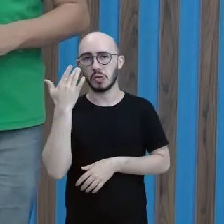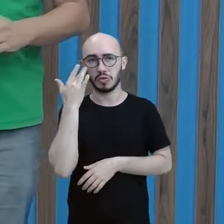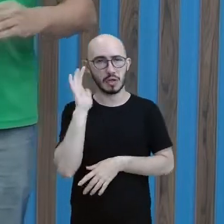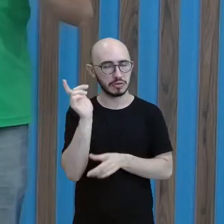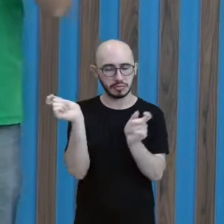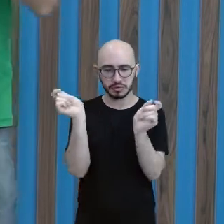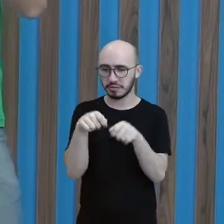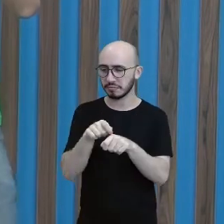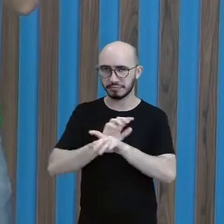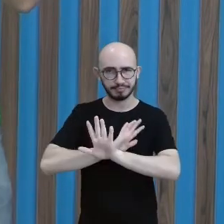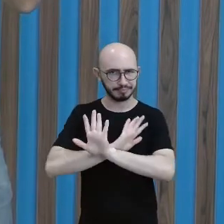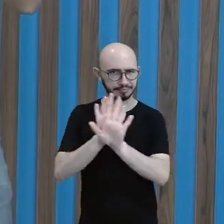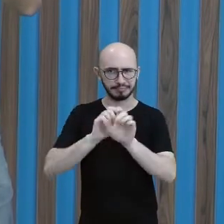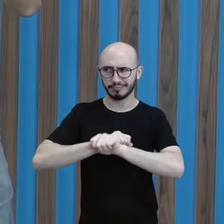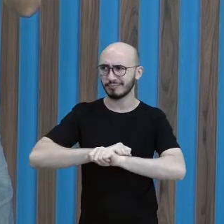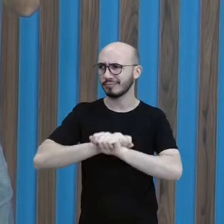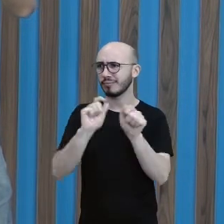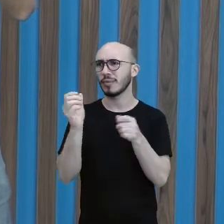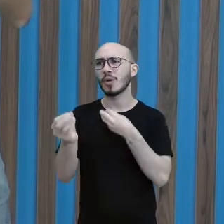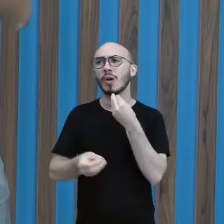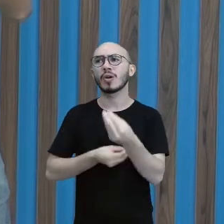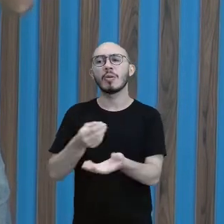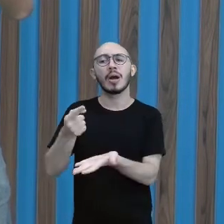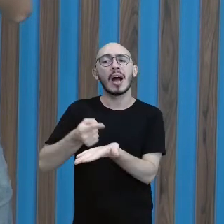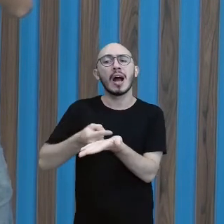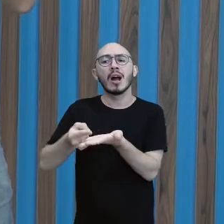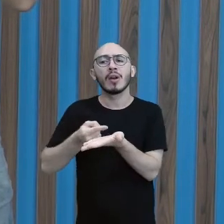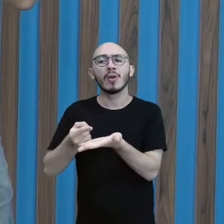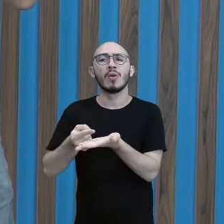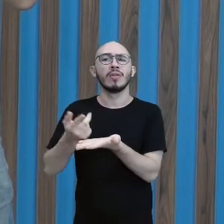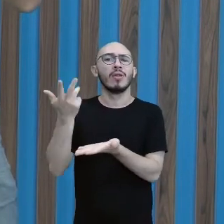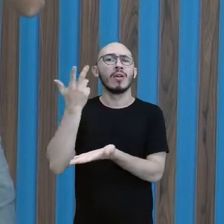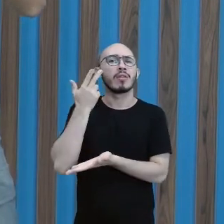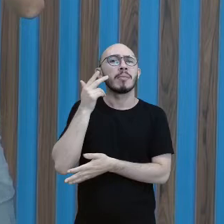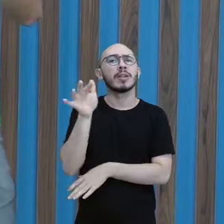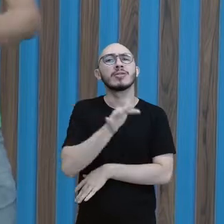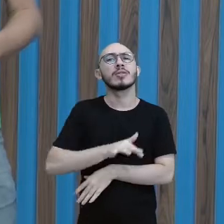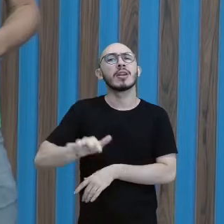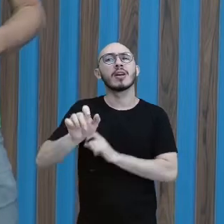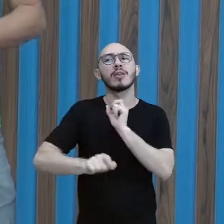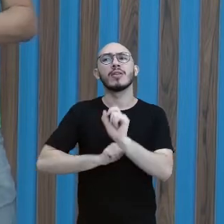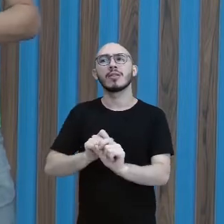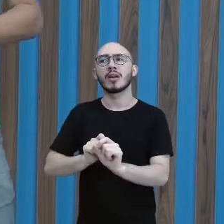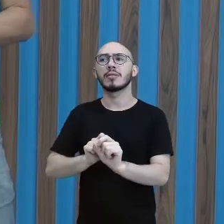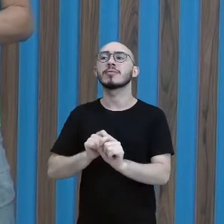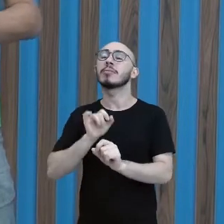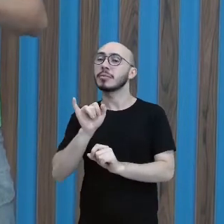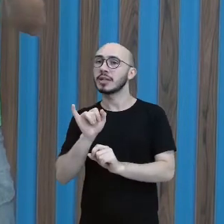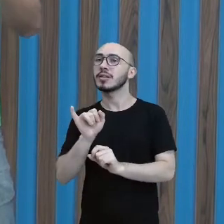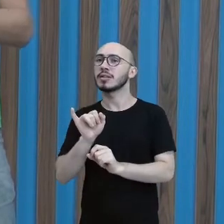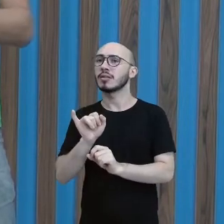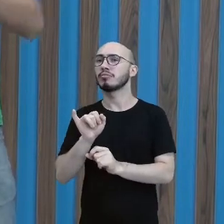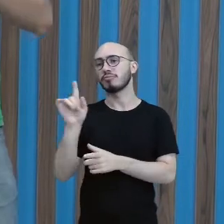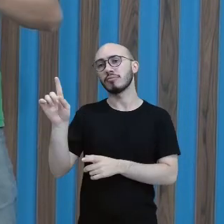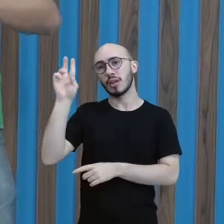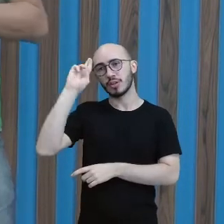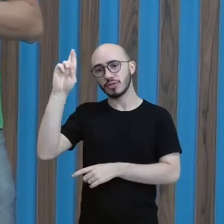possível, não. Eu acho que os acordos, eles acontecem normalmente quando as partes elas estão em pé de igualdade,